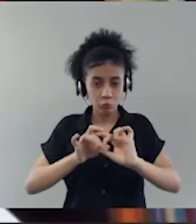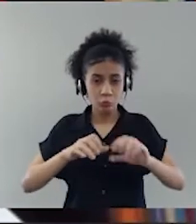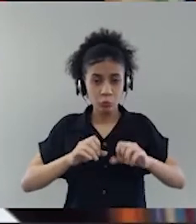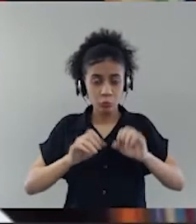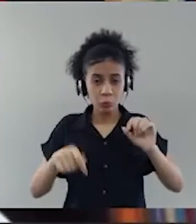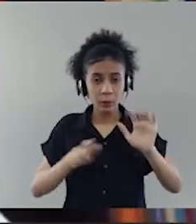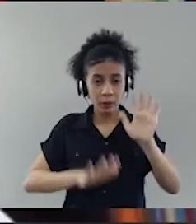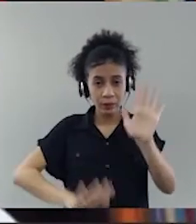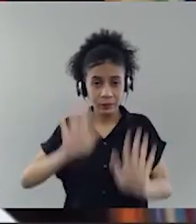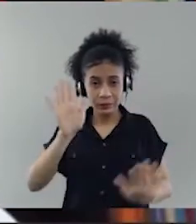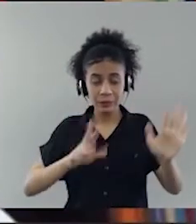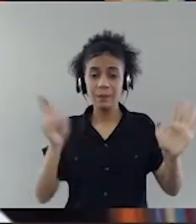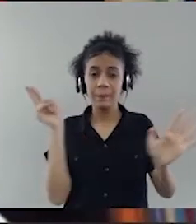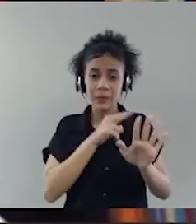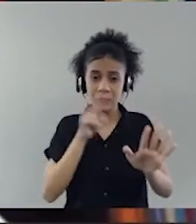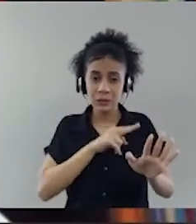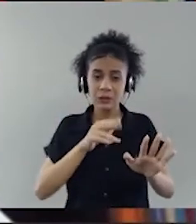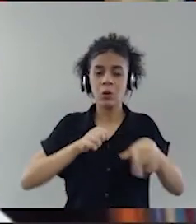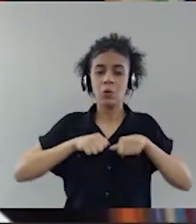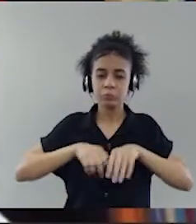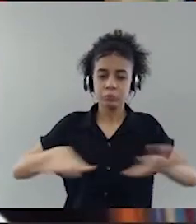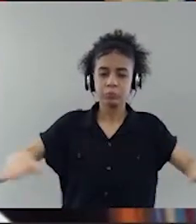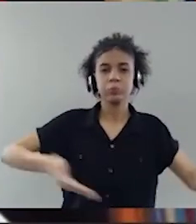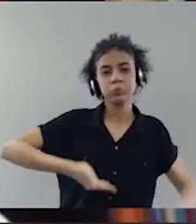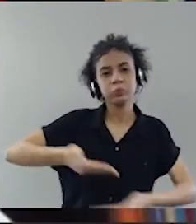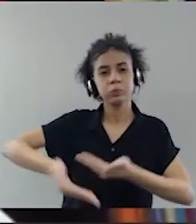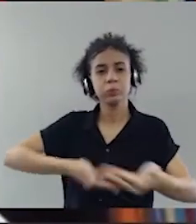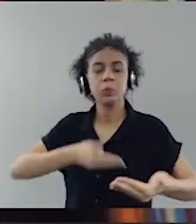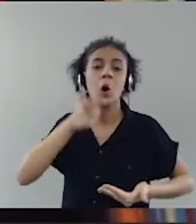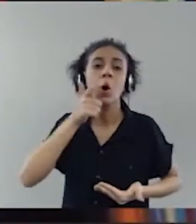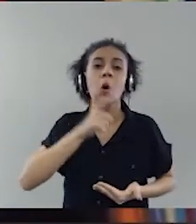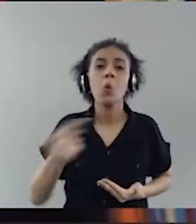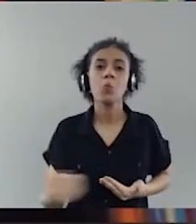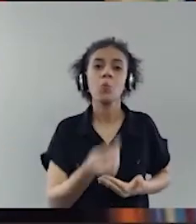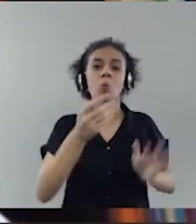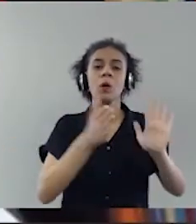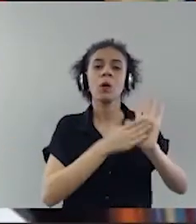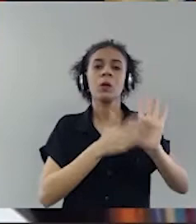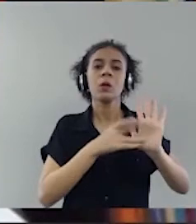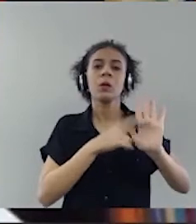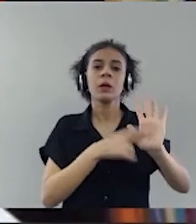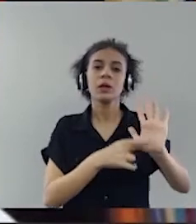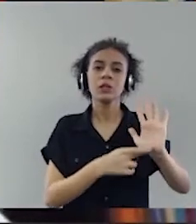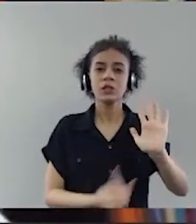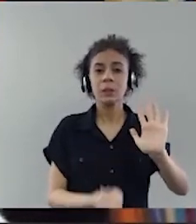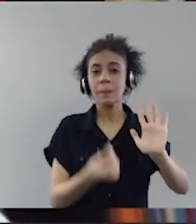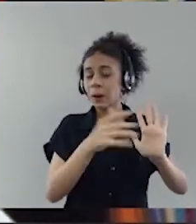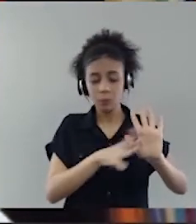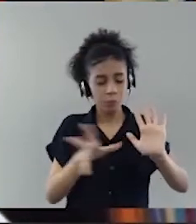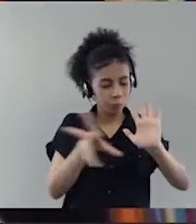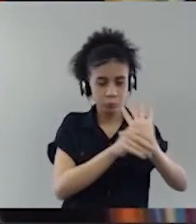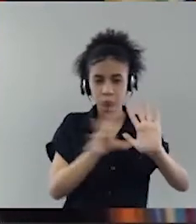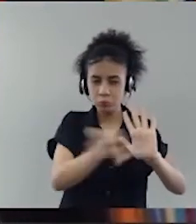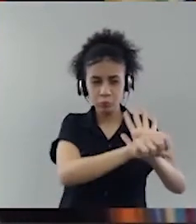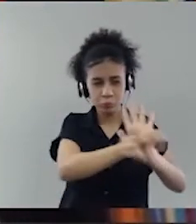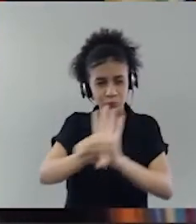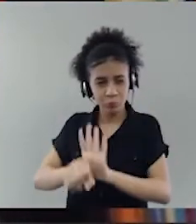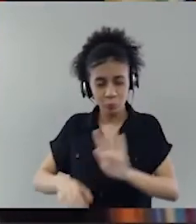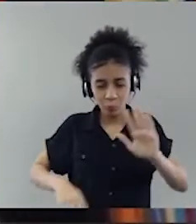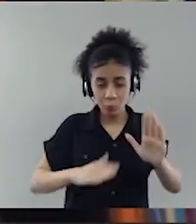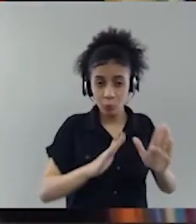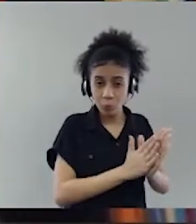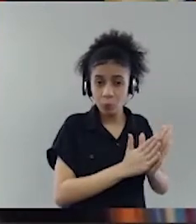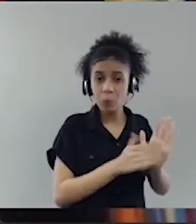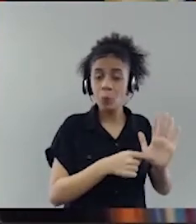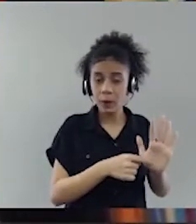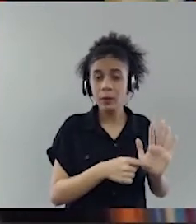licitação emergencial, compartilhada, que vai gerar uma única ata de registro de preços, na qual, em tese, inclusive, as peculiaridades